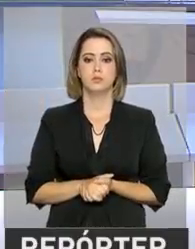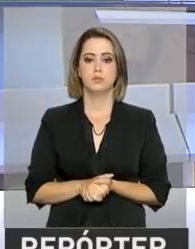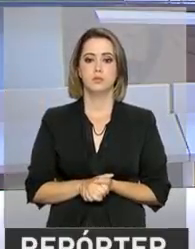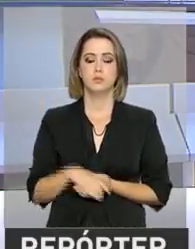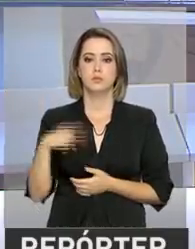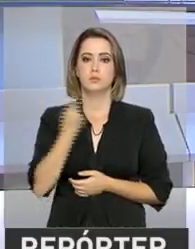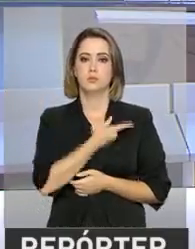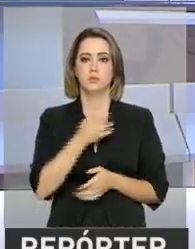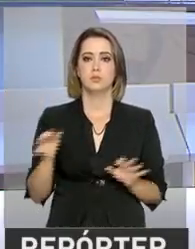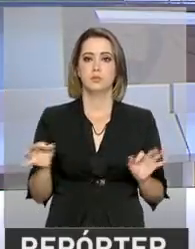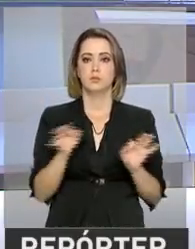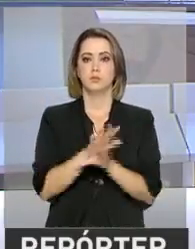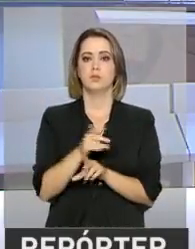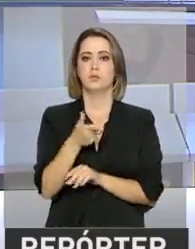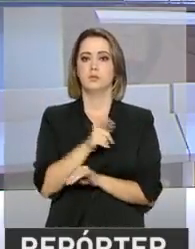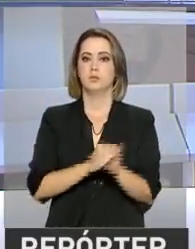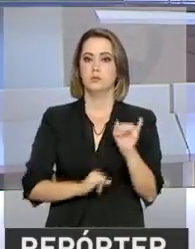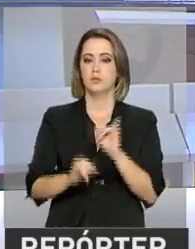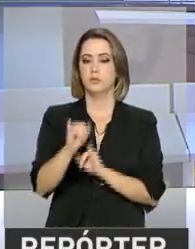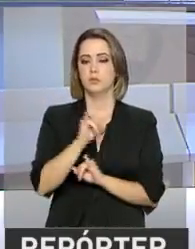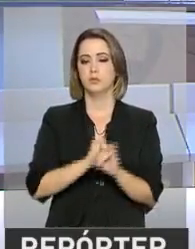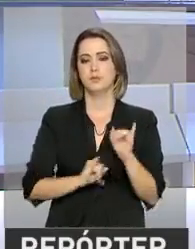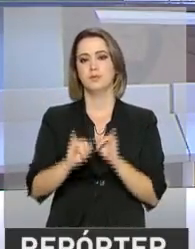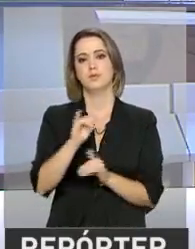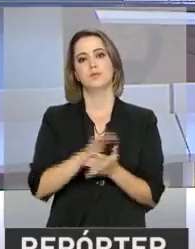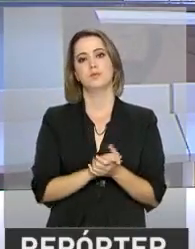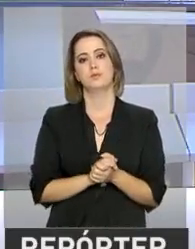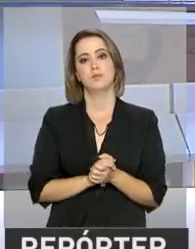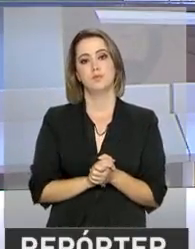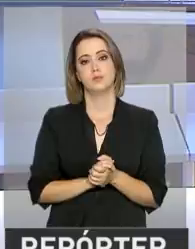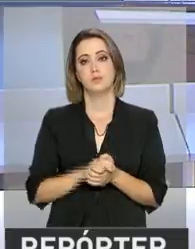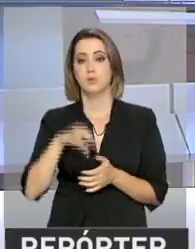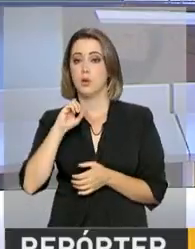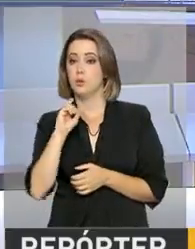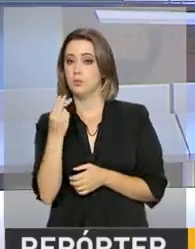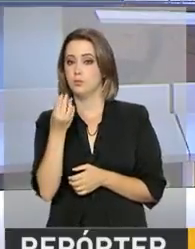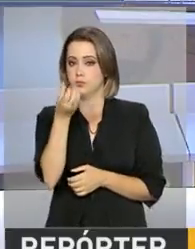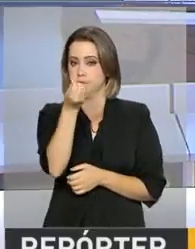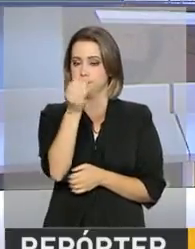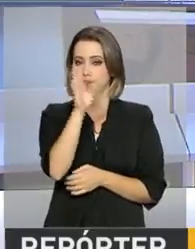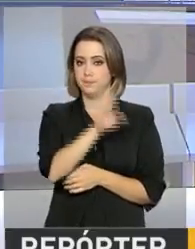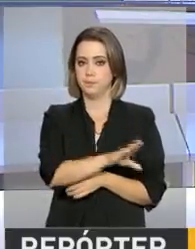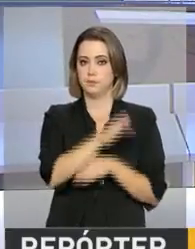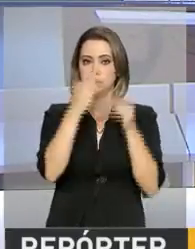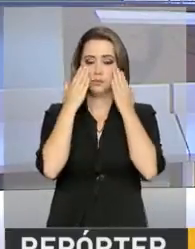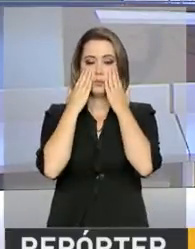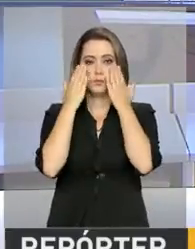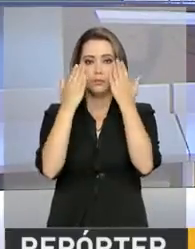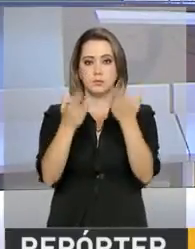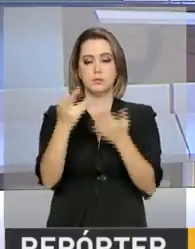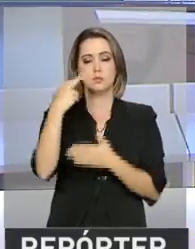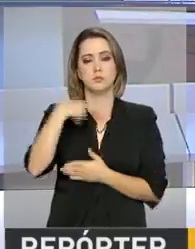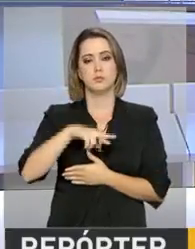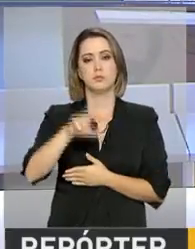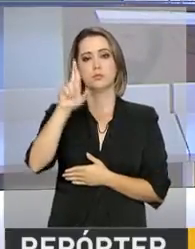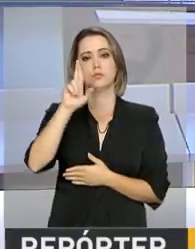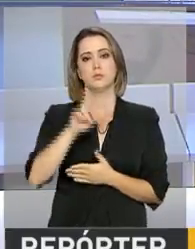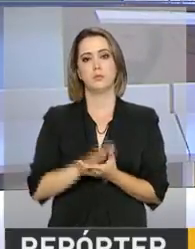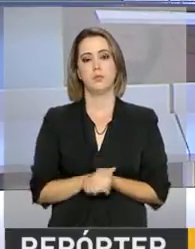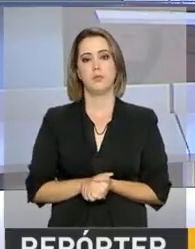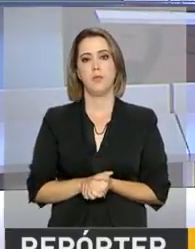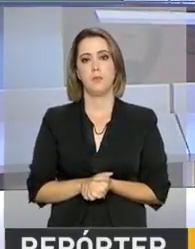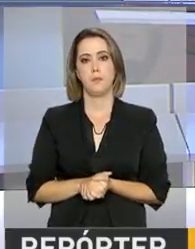nós ficamos por aqui podemos voltar a qualquer momento com outras informações ou às seis da tarde na próxima edição do repórter